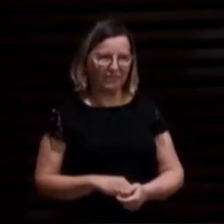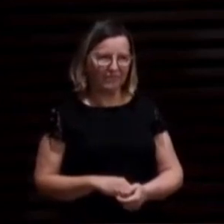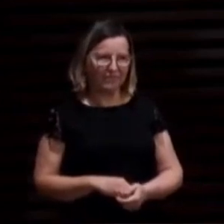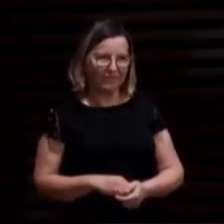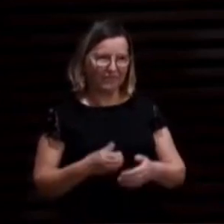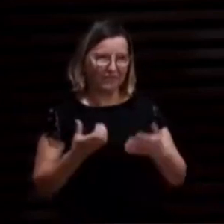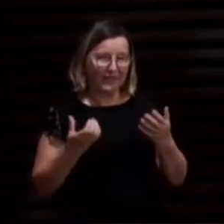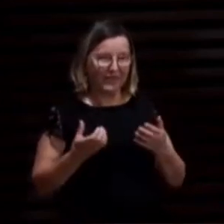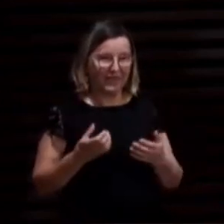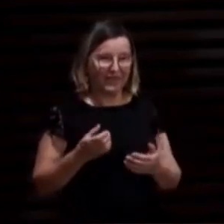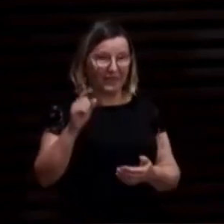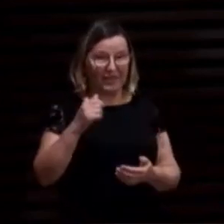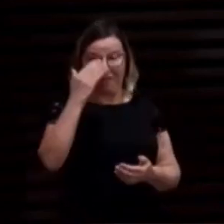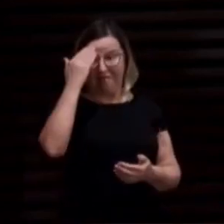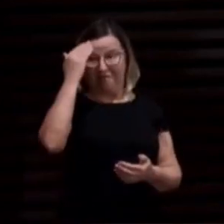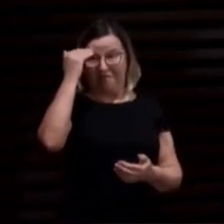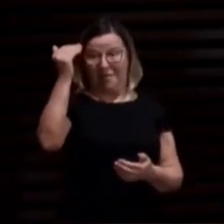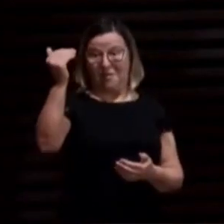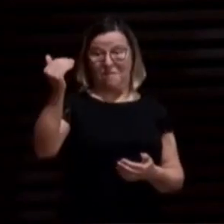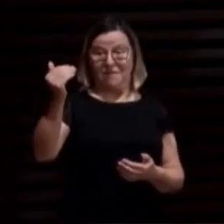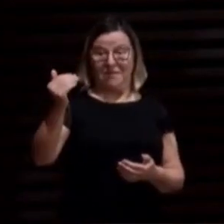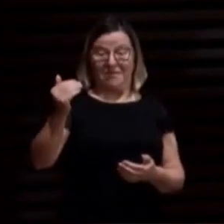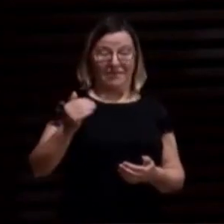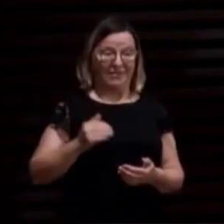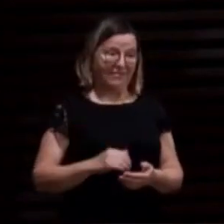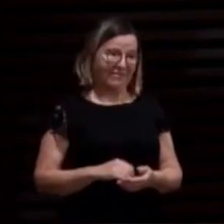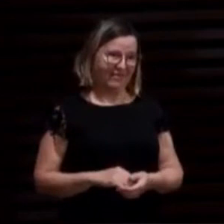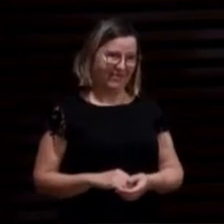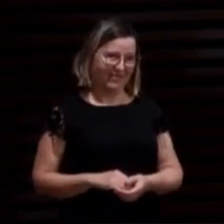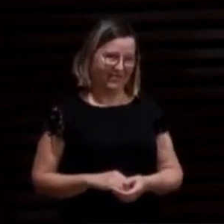ser ilustre, querer ser diferente.